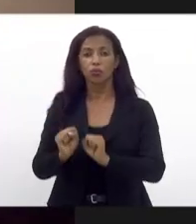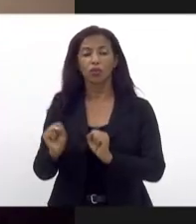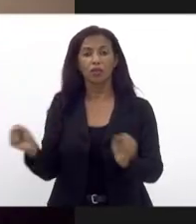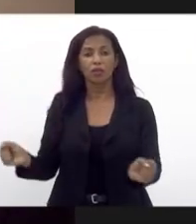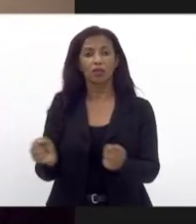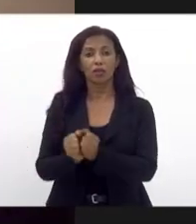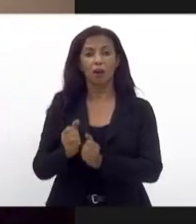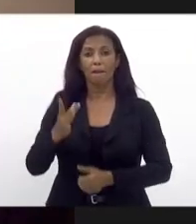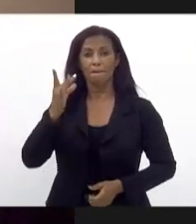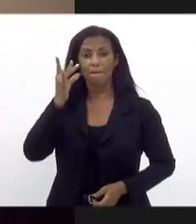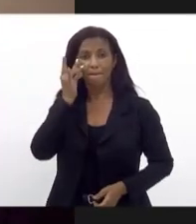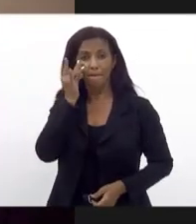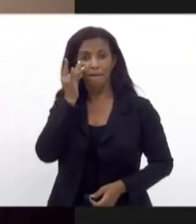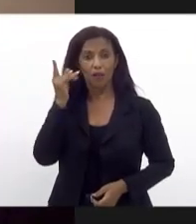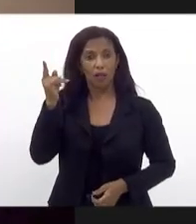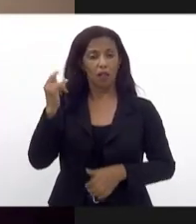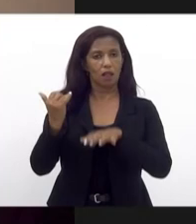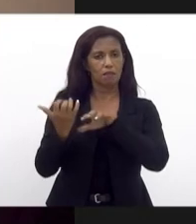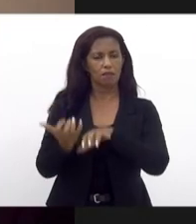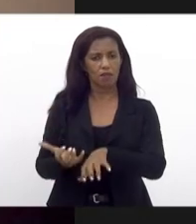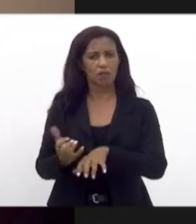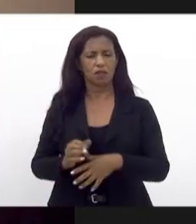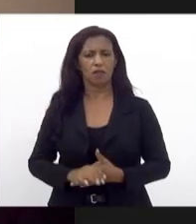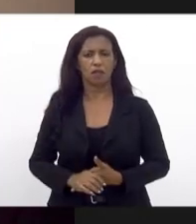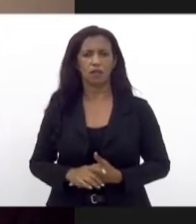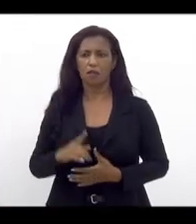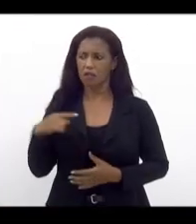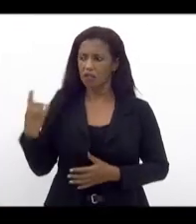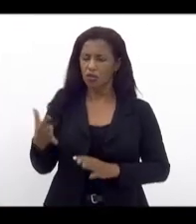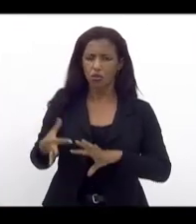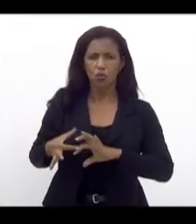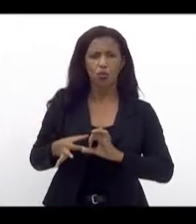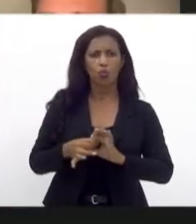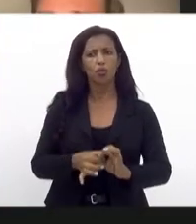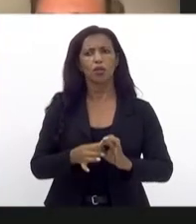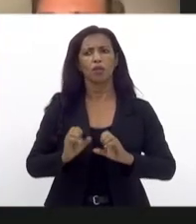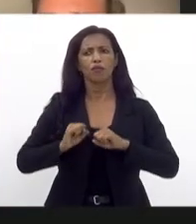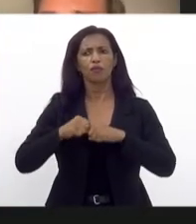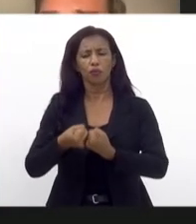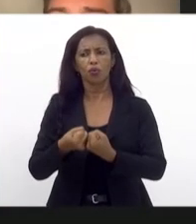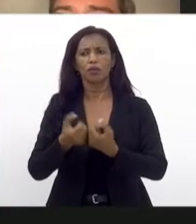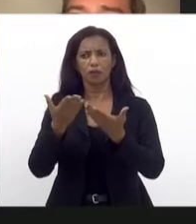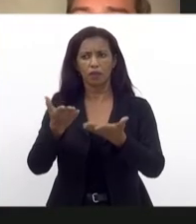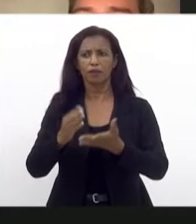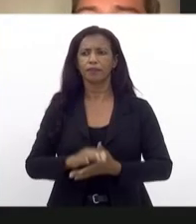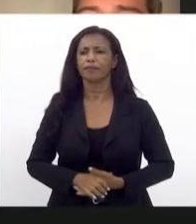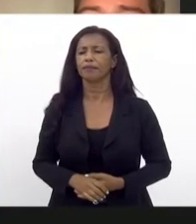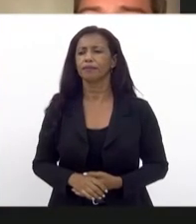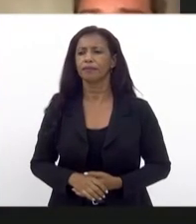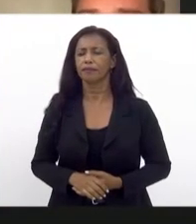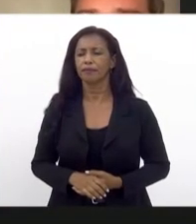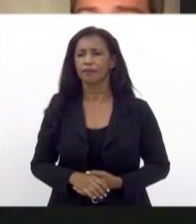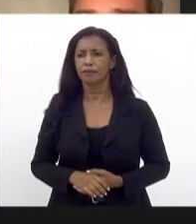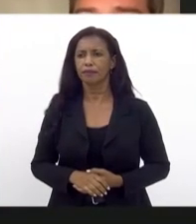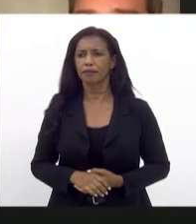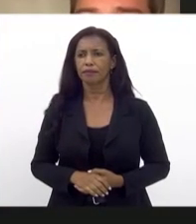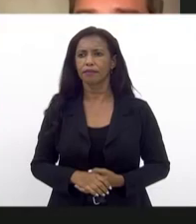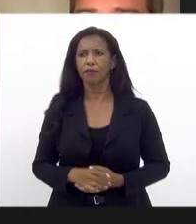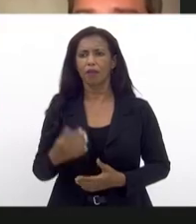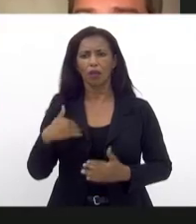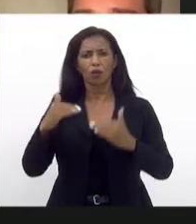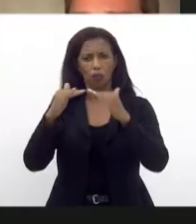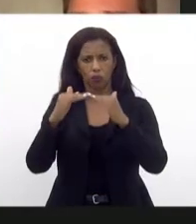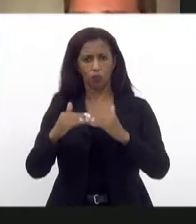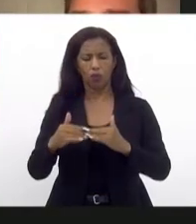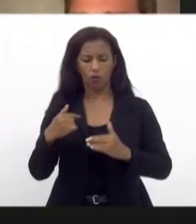estar presencialmente em Brasília. E a gente unir a nossa bancada no plenário. Eu estou de acordo, eu vou estar